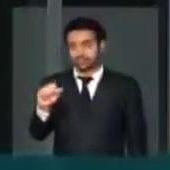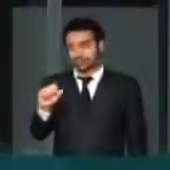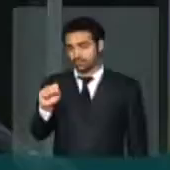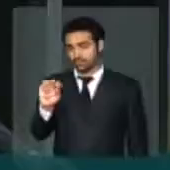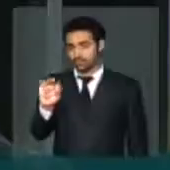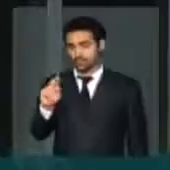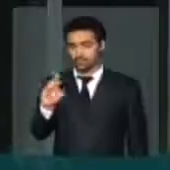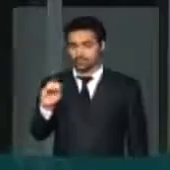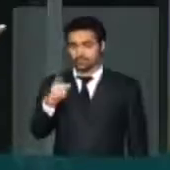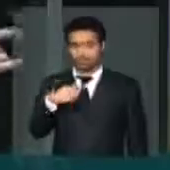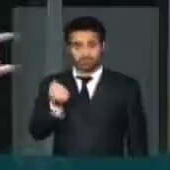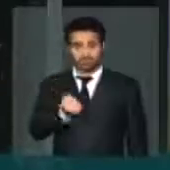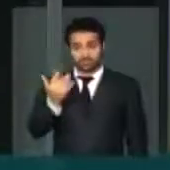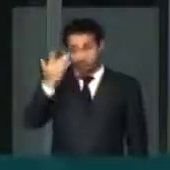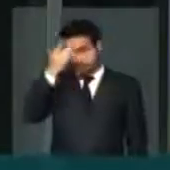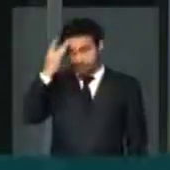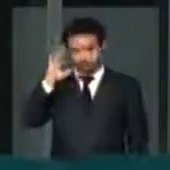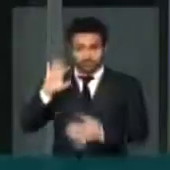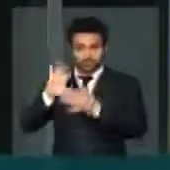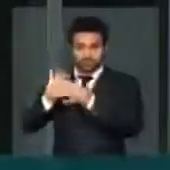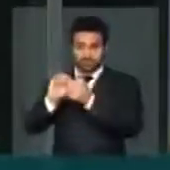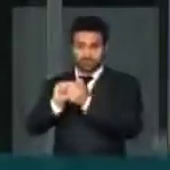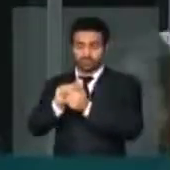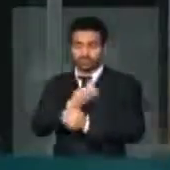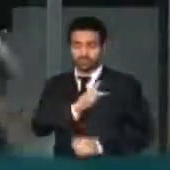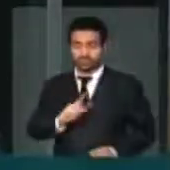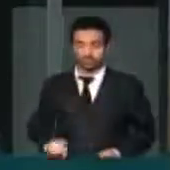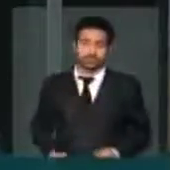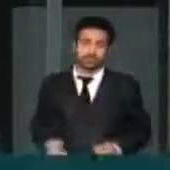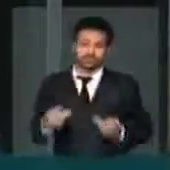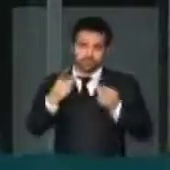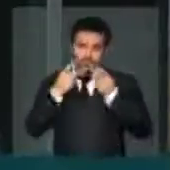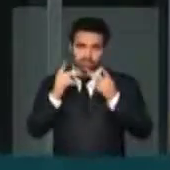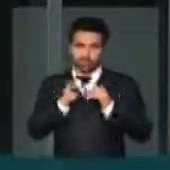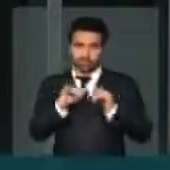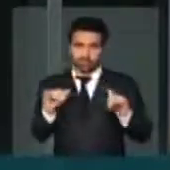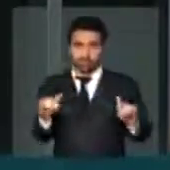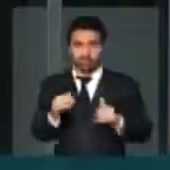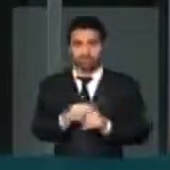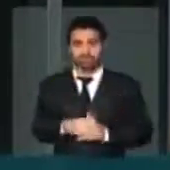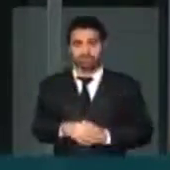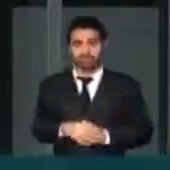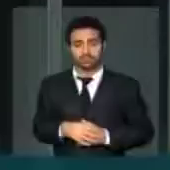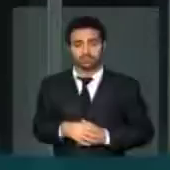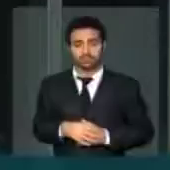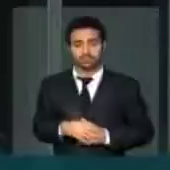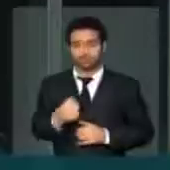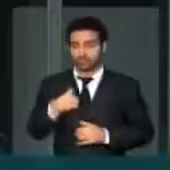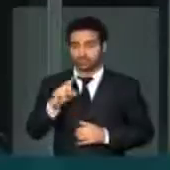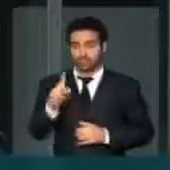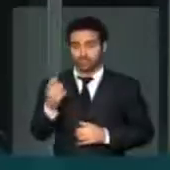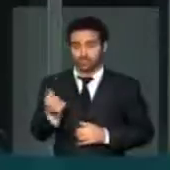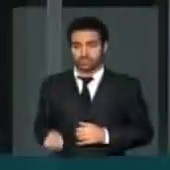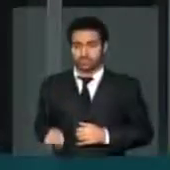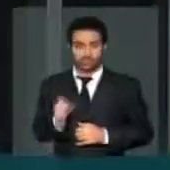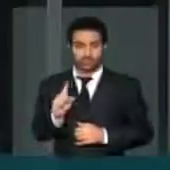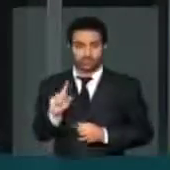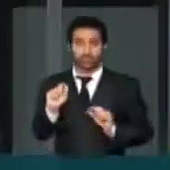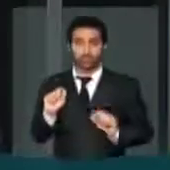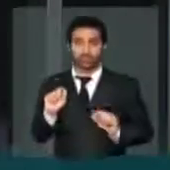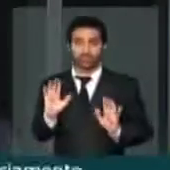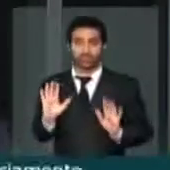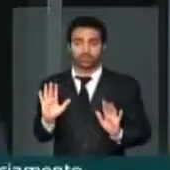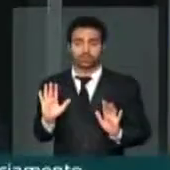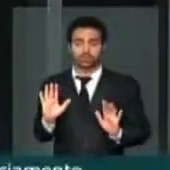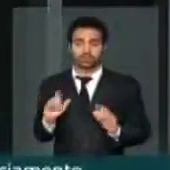Vários aliados, inclusive do presidente, disseram: não topo e não aceito o que foi feito